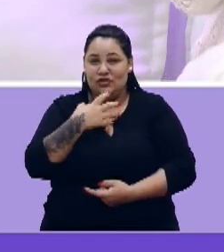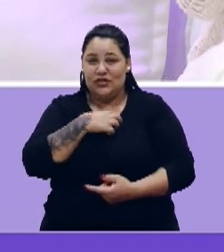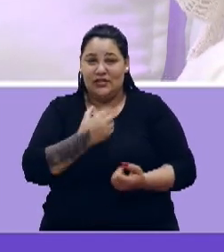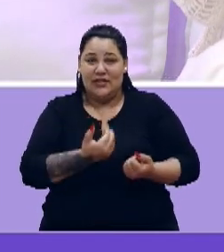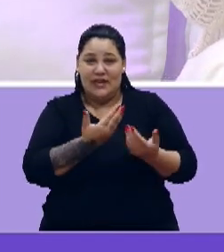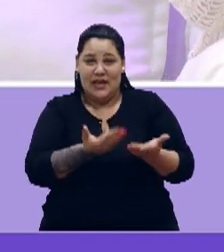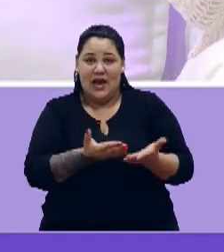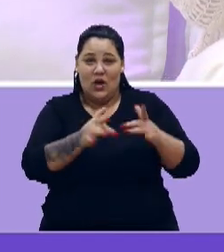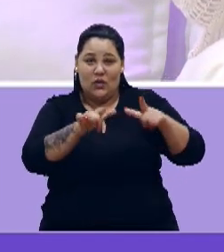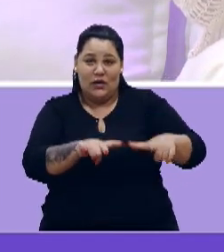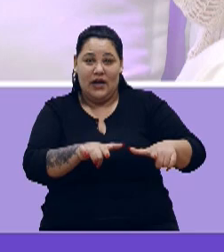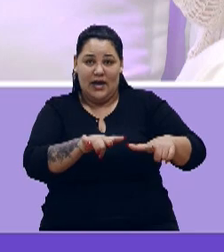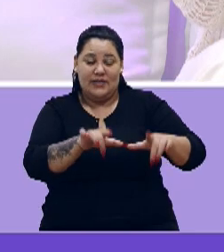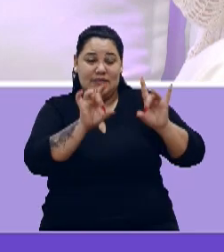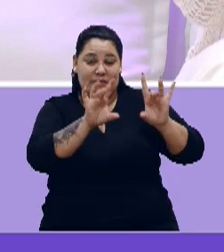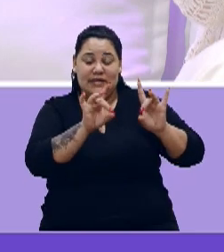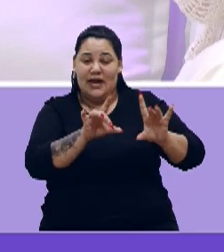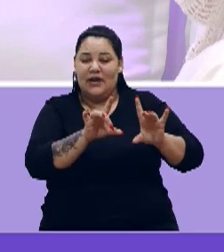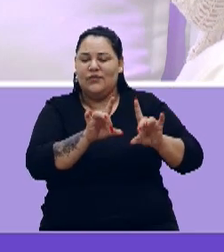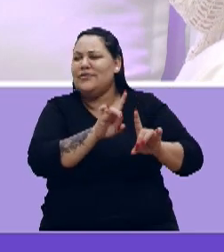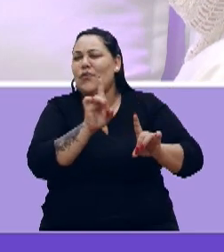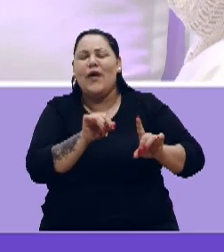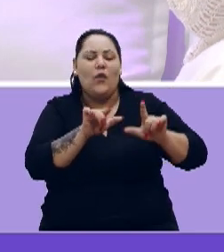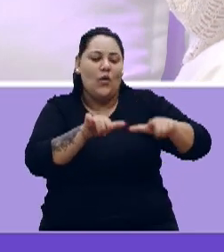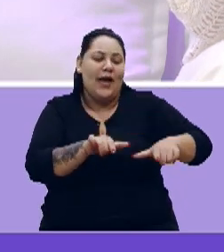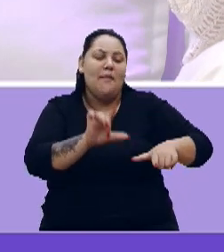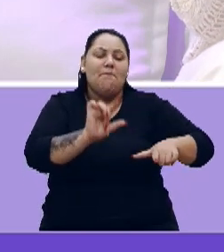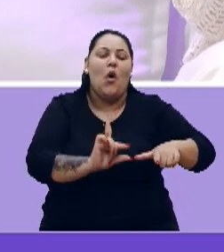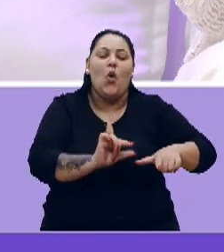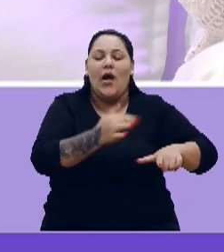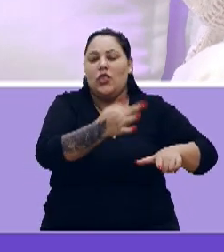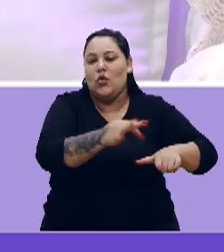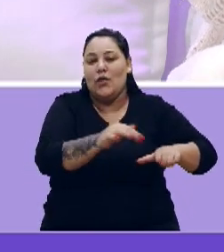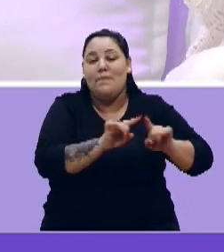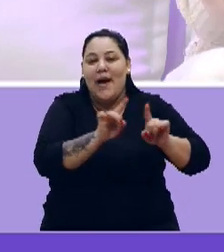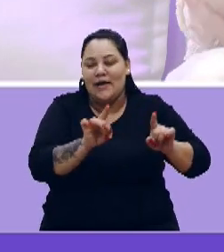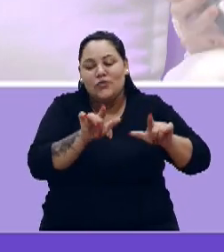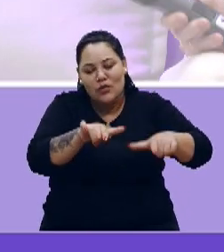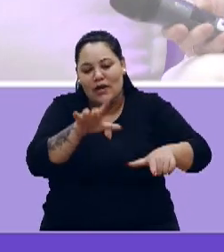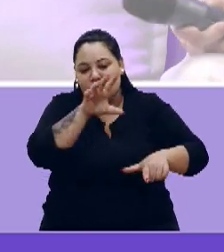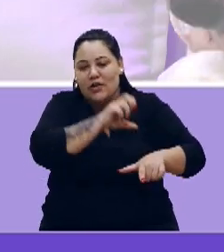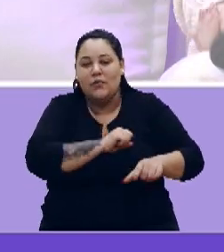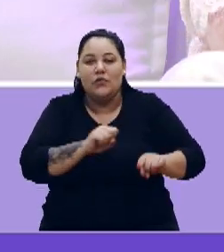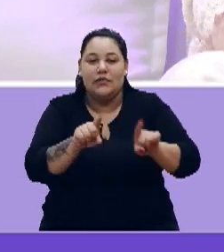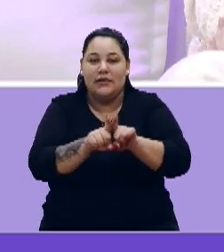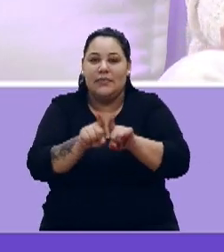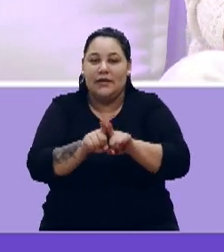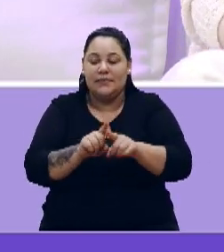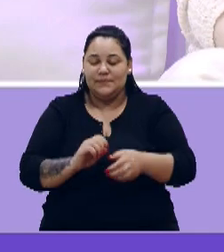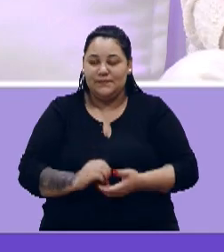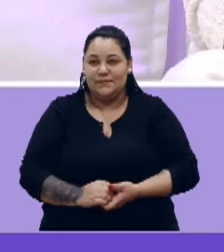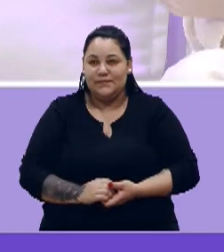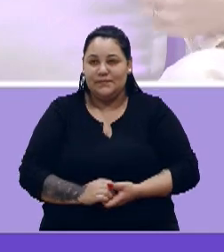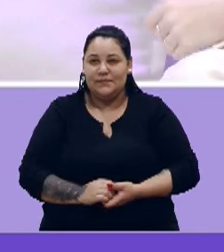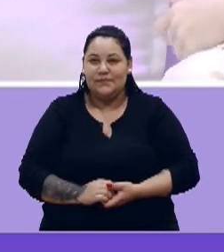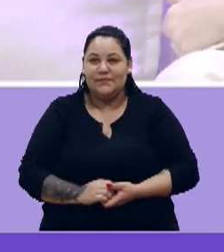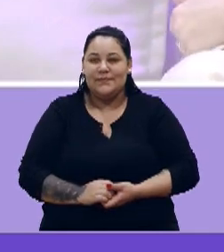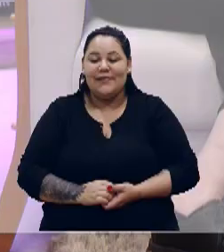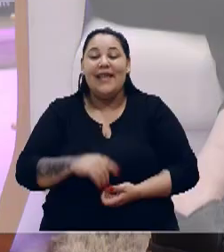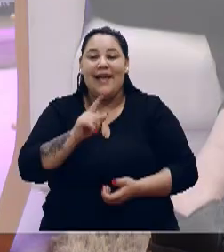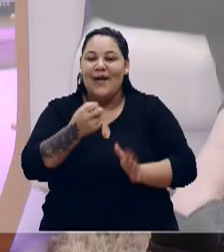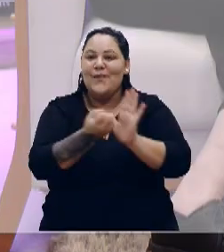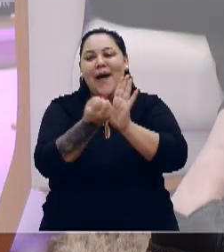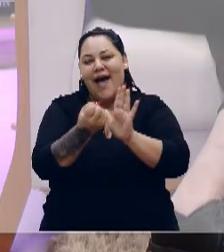é um lugar de menos dor, né? Mas, sem sombra de dúvidas, é um lugar de amor. É um símbolo, né? Eu,